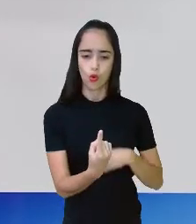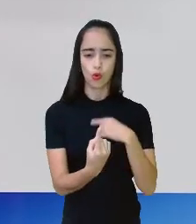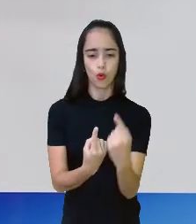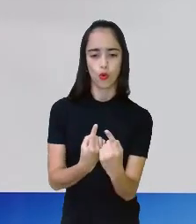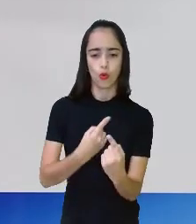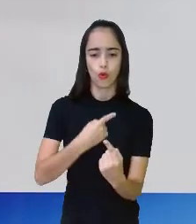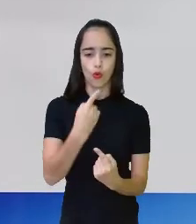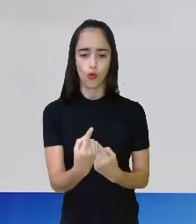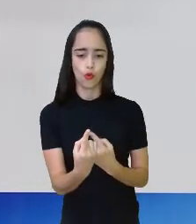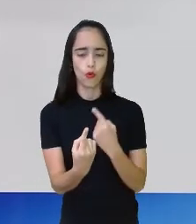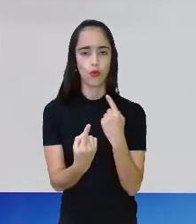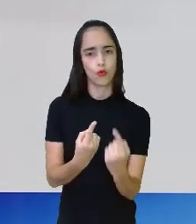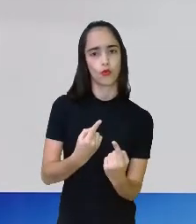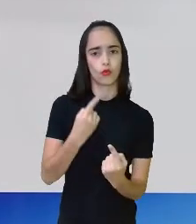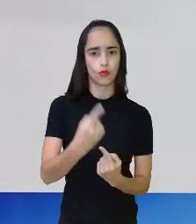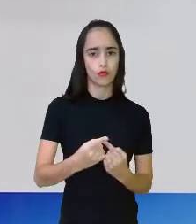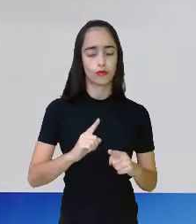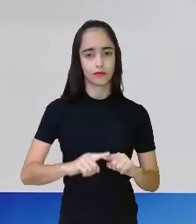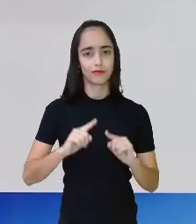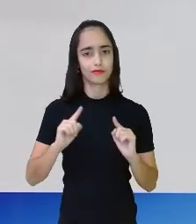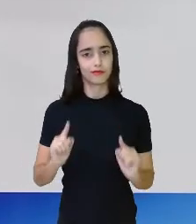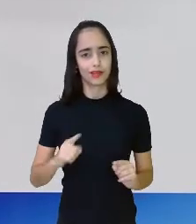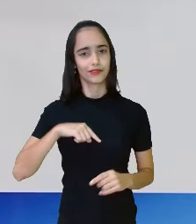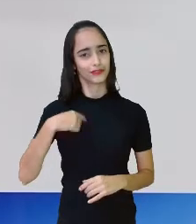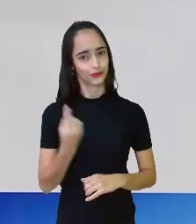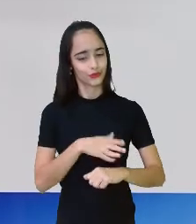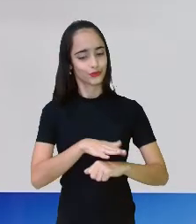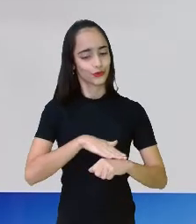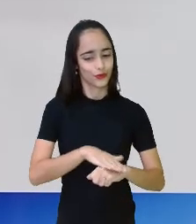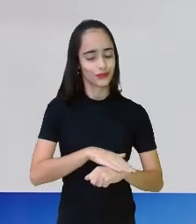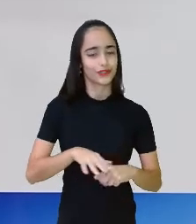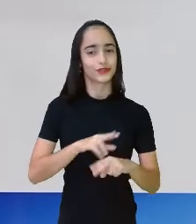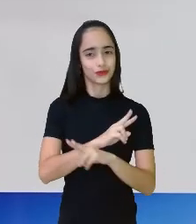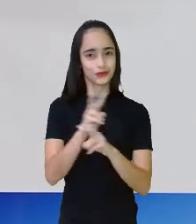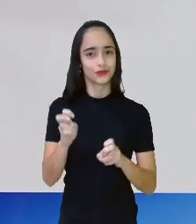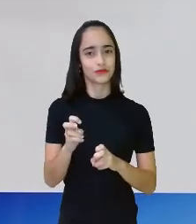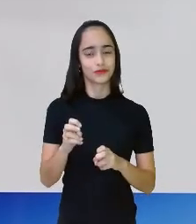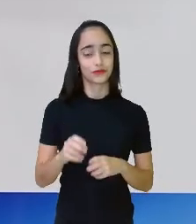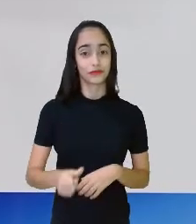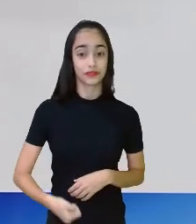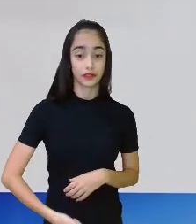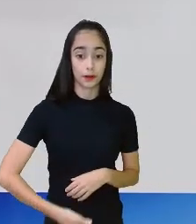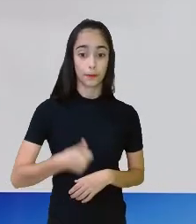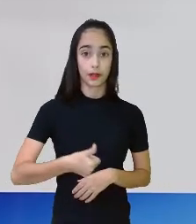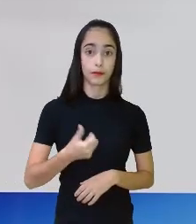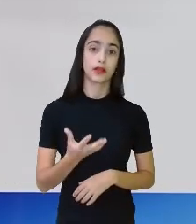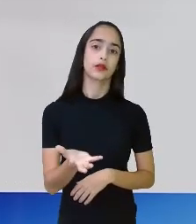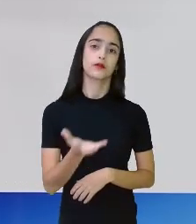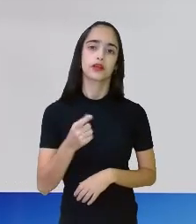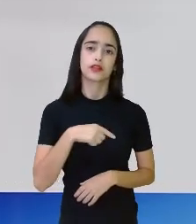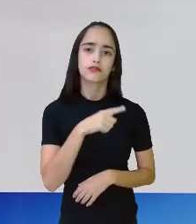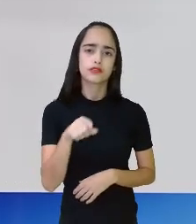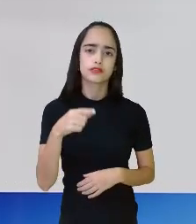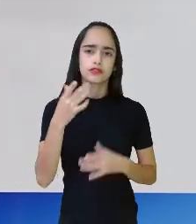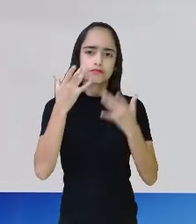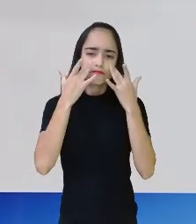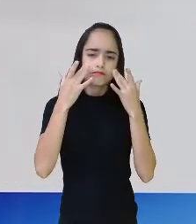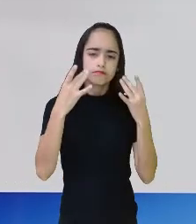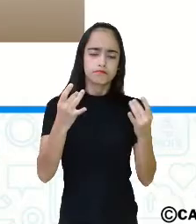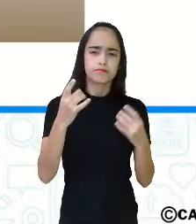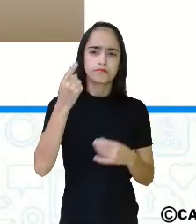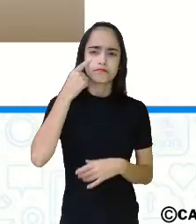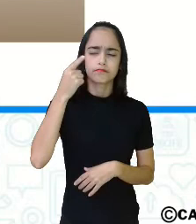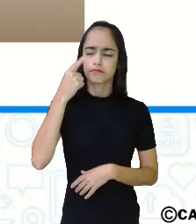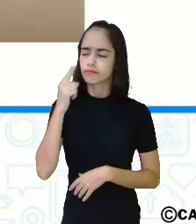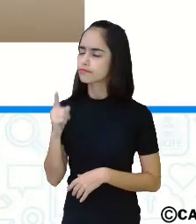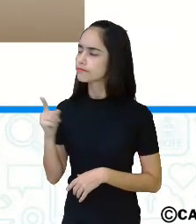sempre somando mais 1. Mas a gente vai conversar sobre tudo isso, né? A princípio, eu gostaria que vocês observassem aí essas duas sequências. O que a